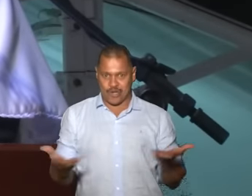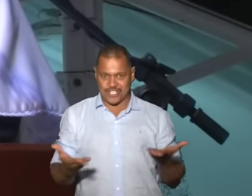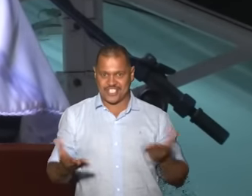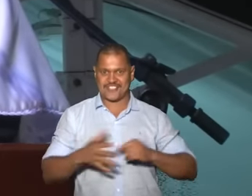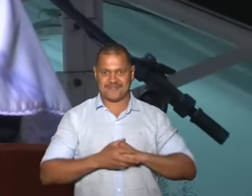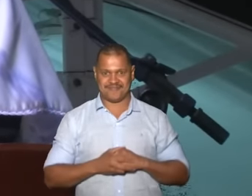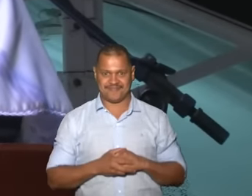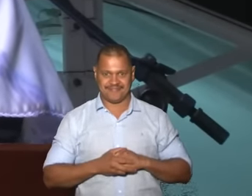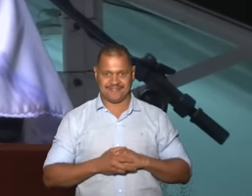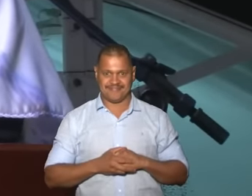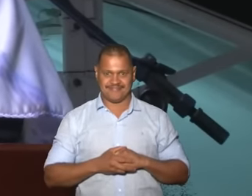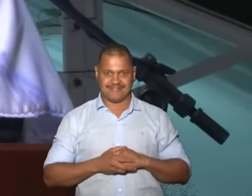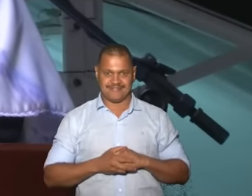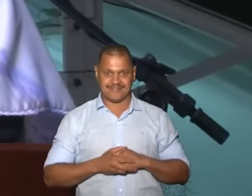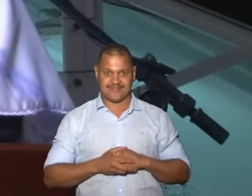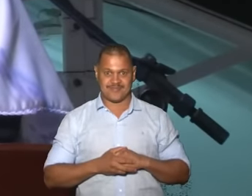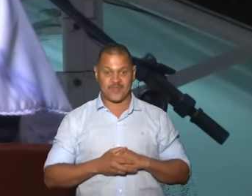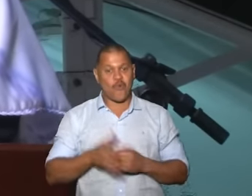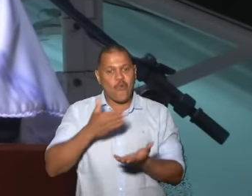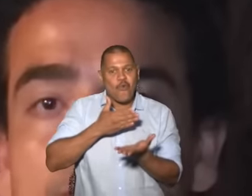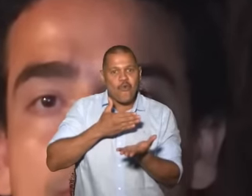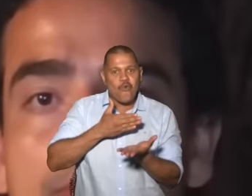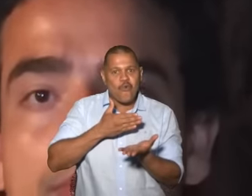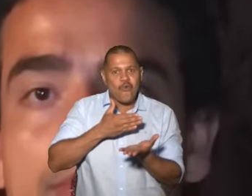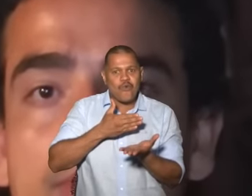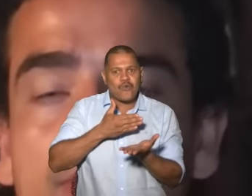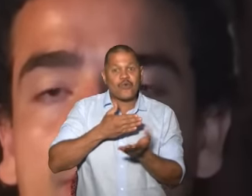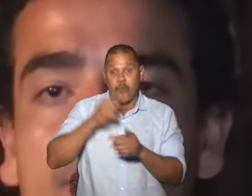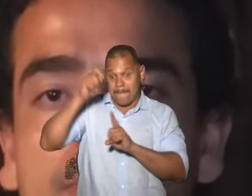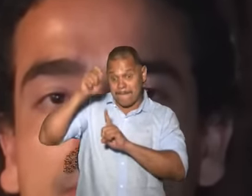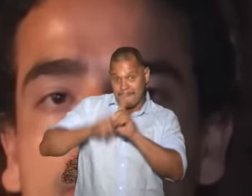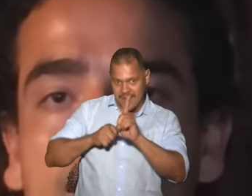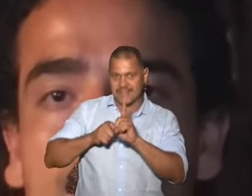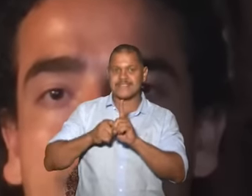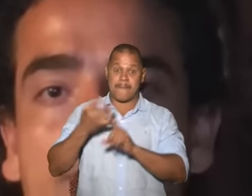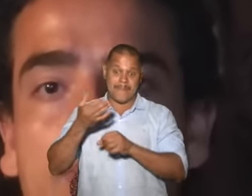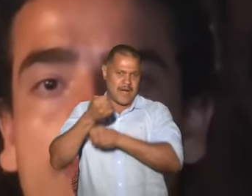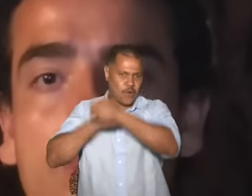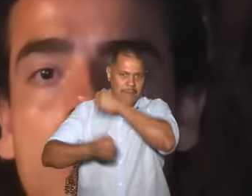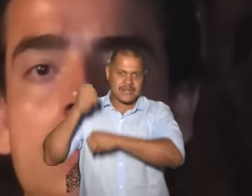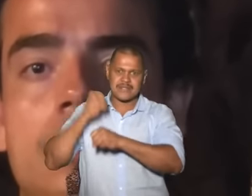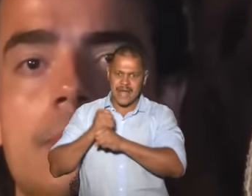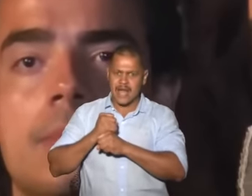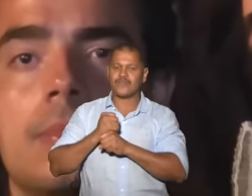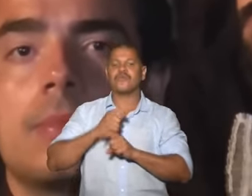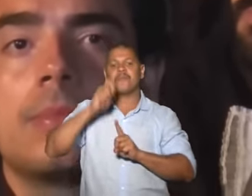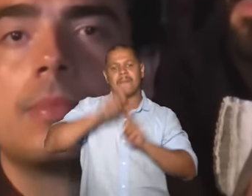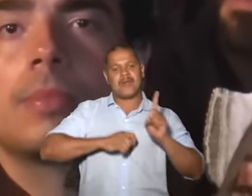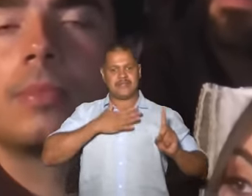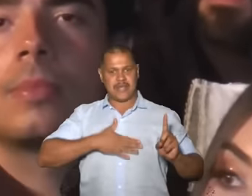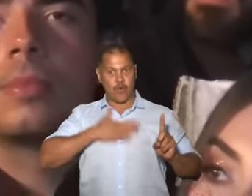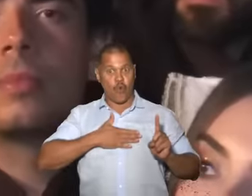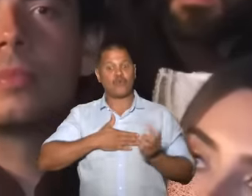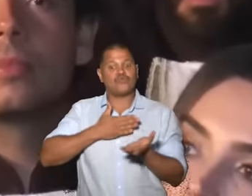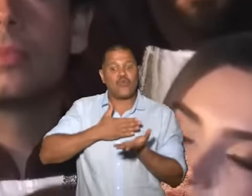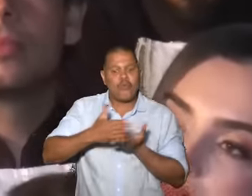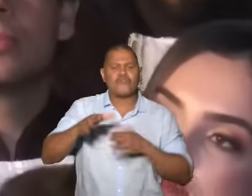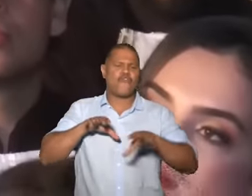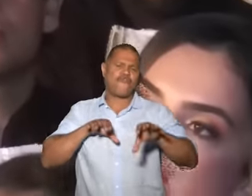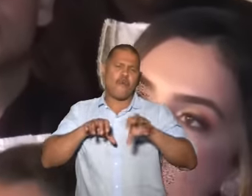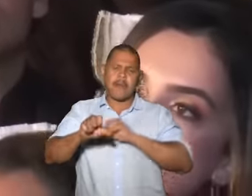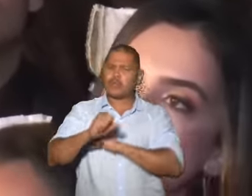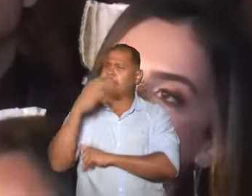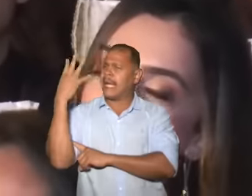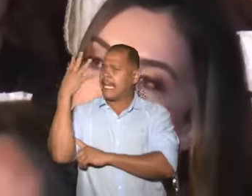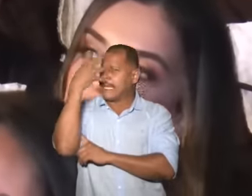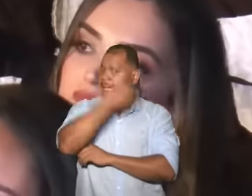que retomamos, desde agosto de 2022, as solenidades presenciais de formatura na mais linda